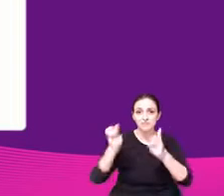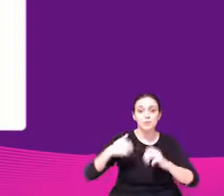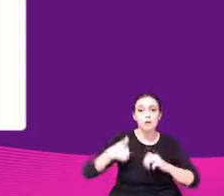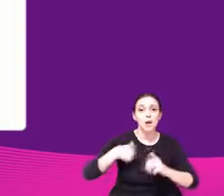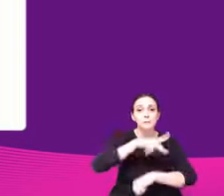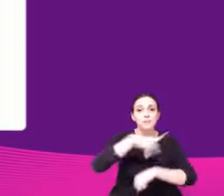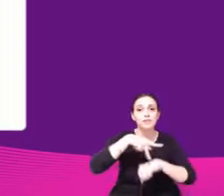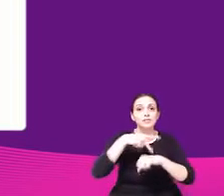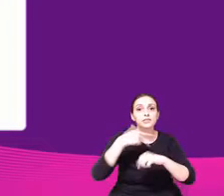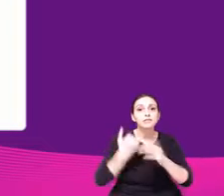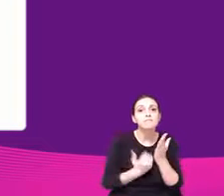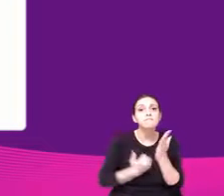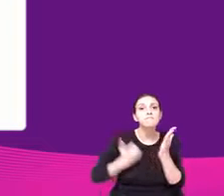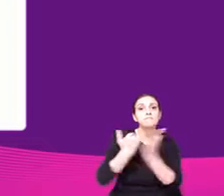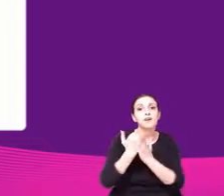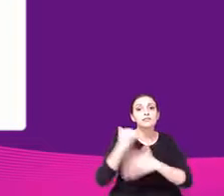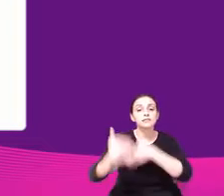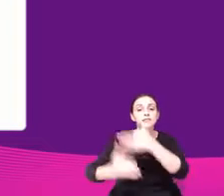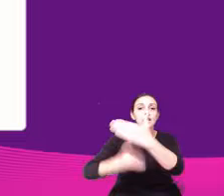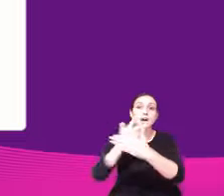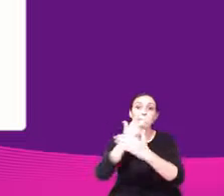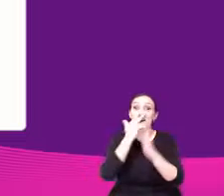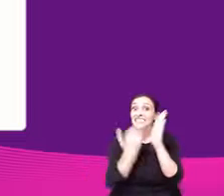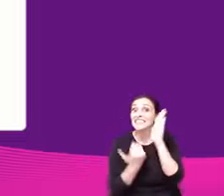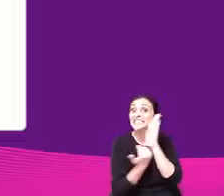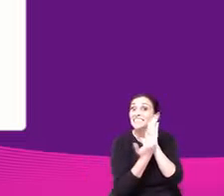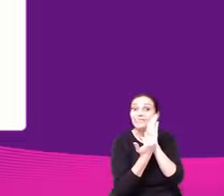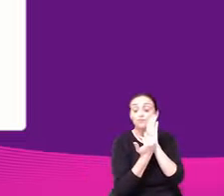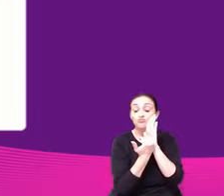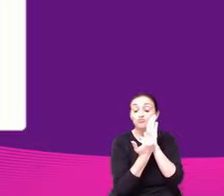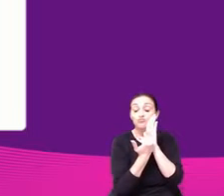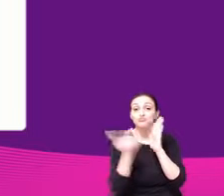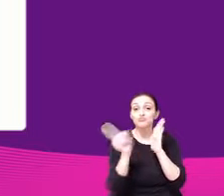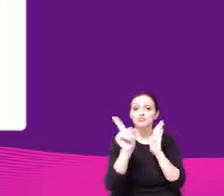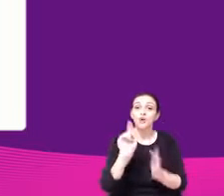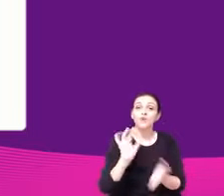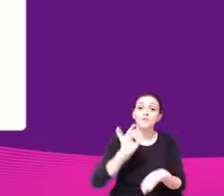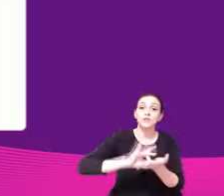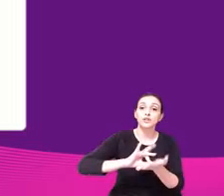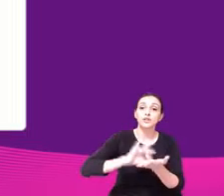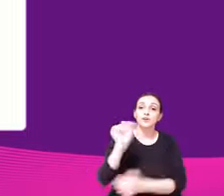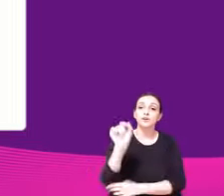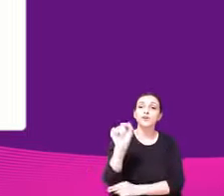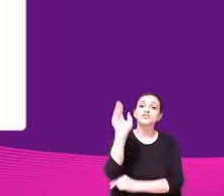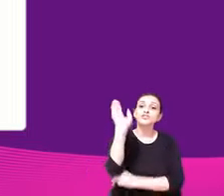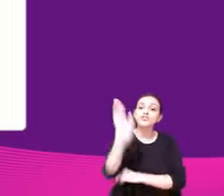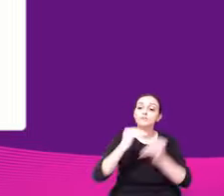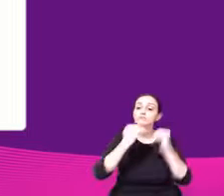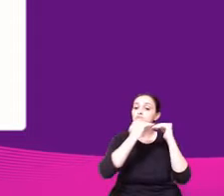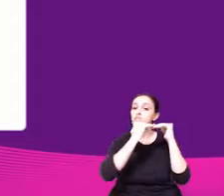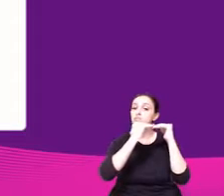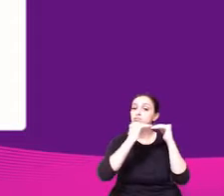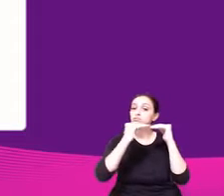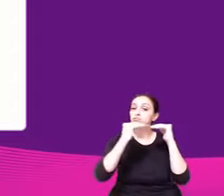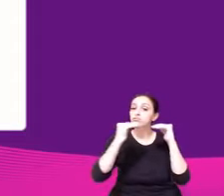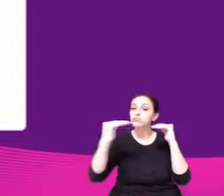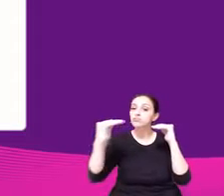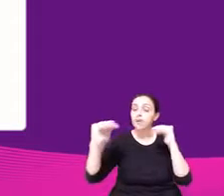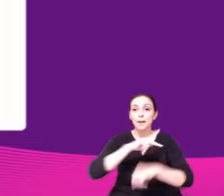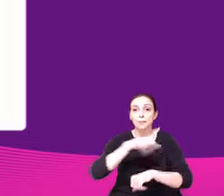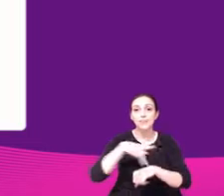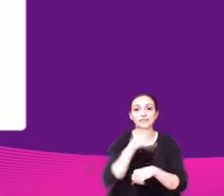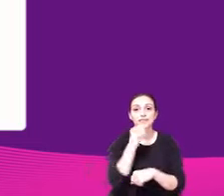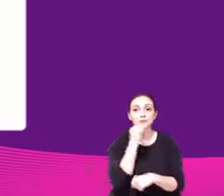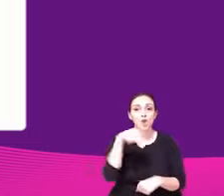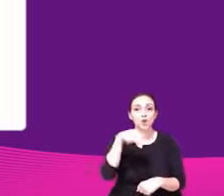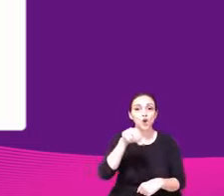esse crescimento ou já está muito menos acentuado, ou, na verdade, ele já estabilizou, né? Você vê em países como a Noruega,